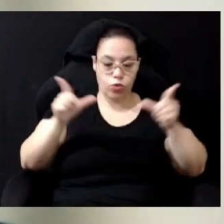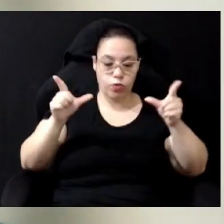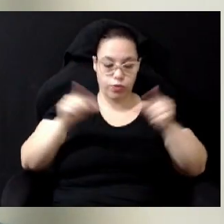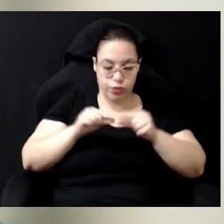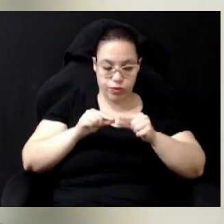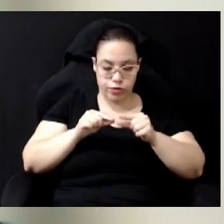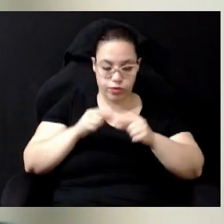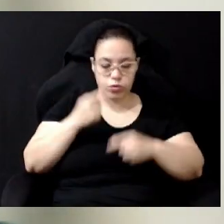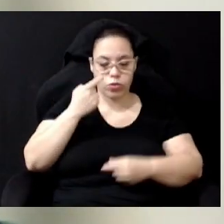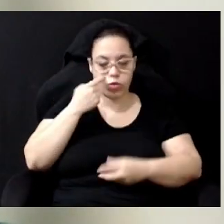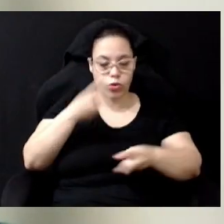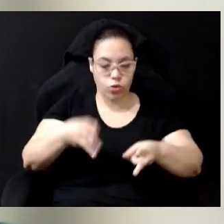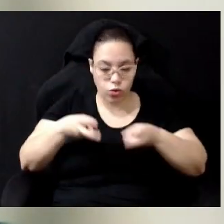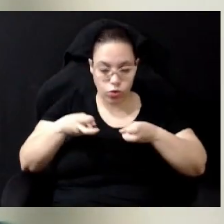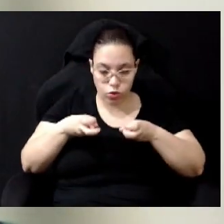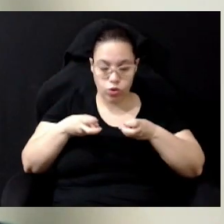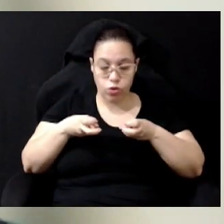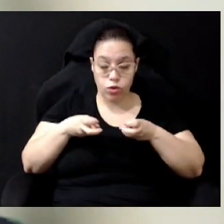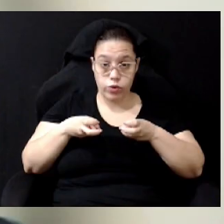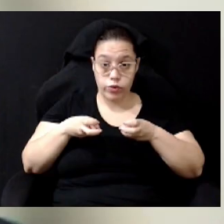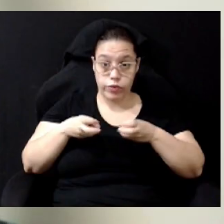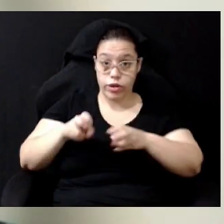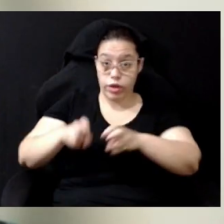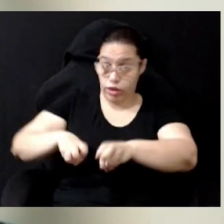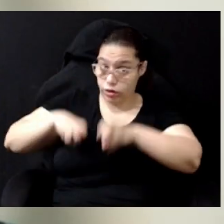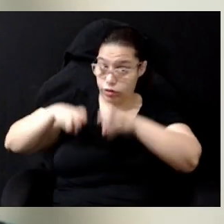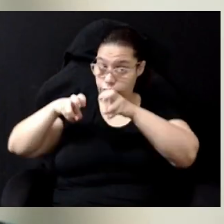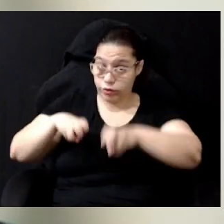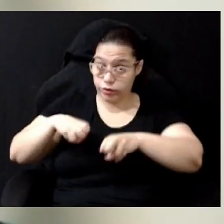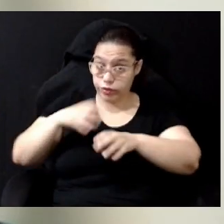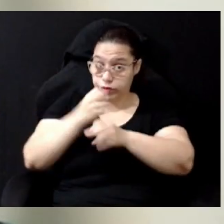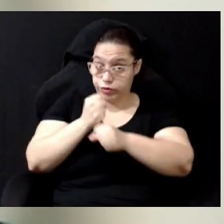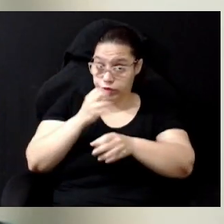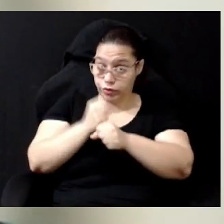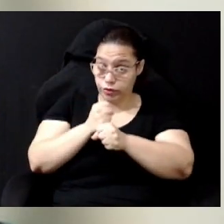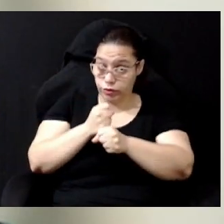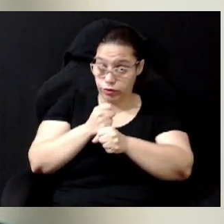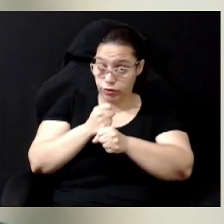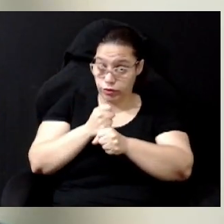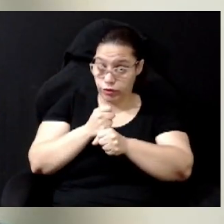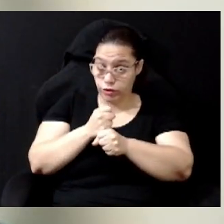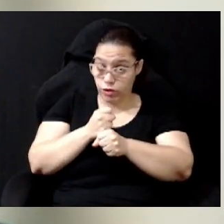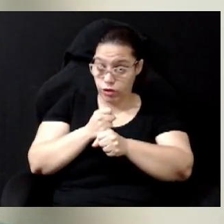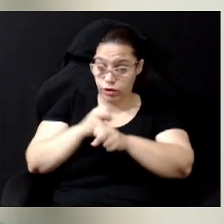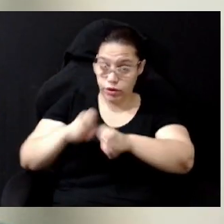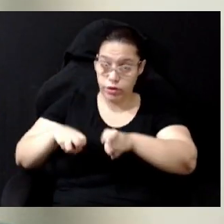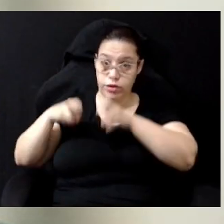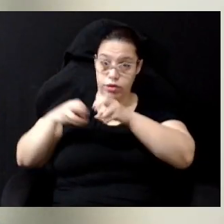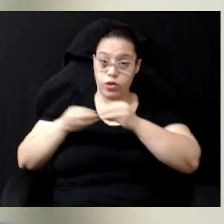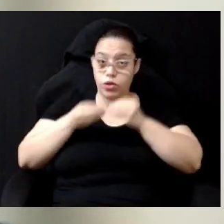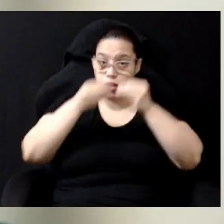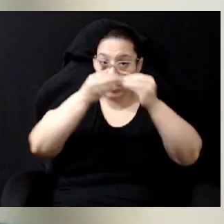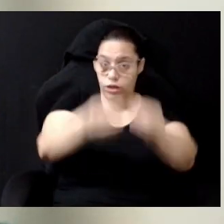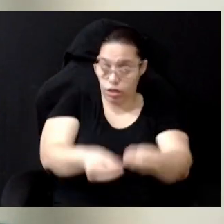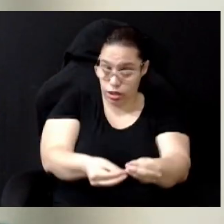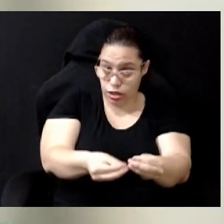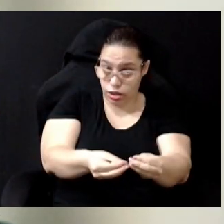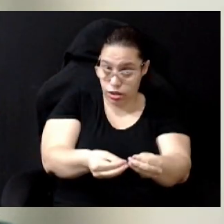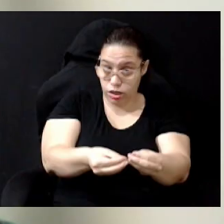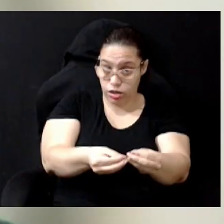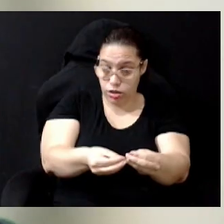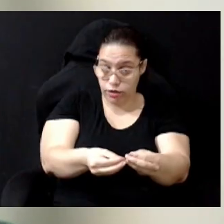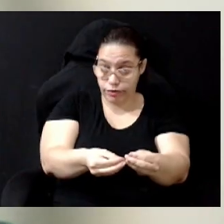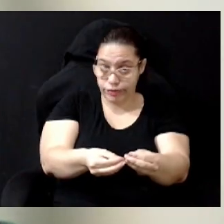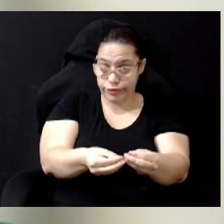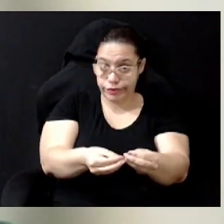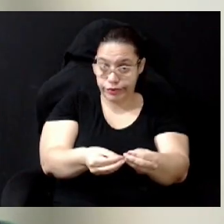isso. Então, eu observo a fase agrícola. A calculadora hoje ela está desenhada para o produto agrícola entregue no seu passo